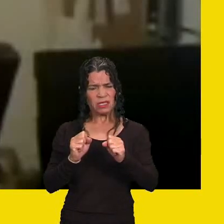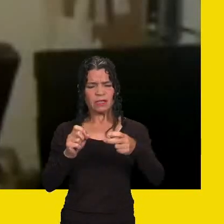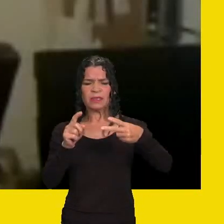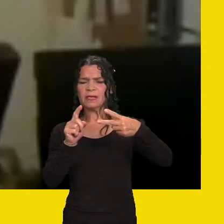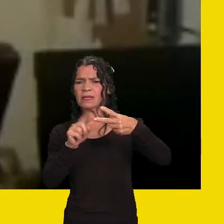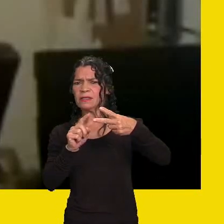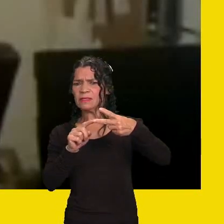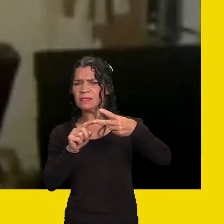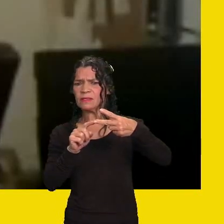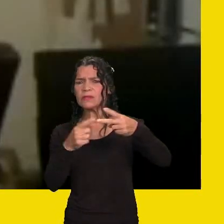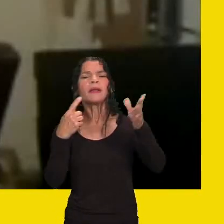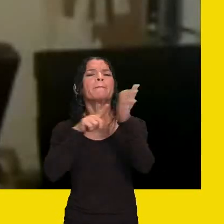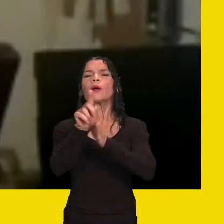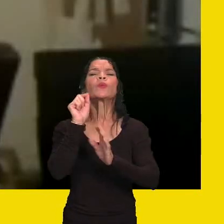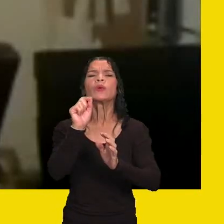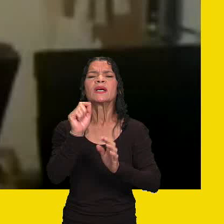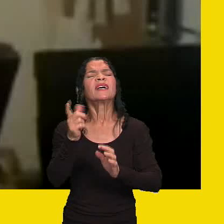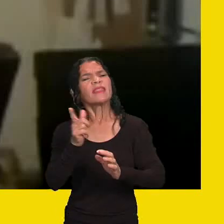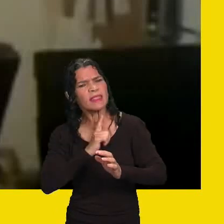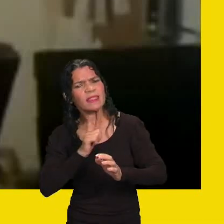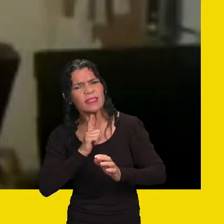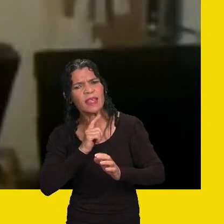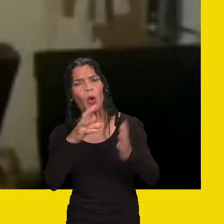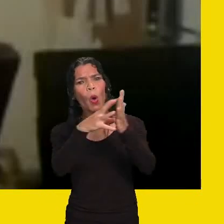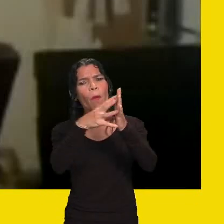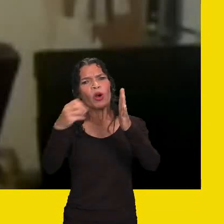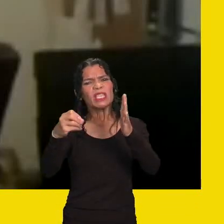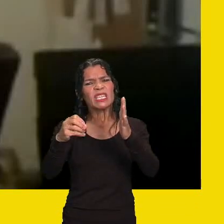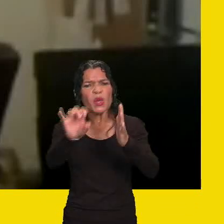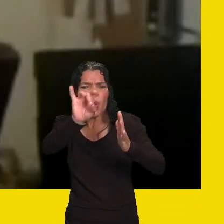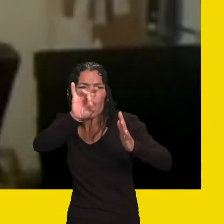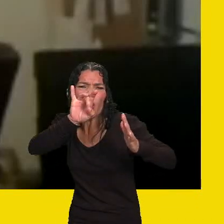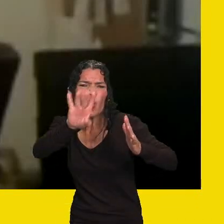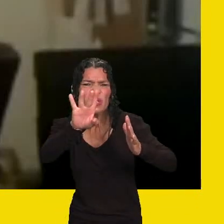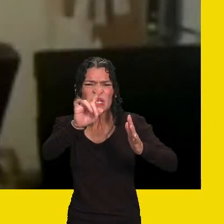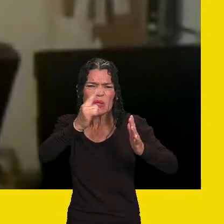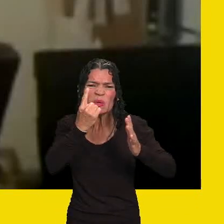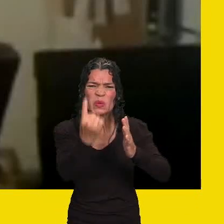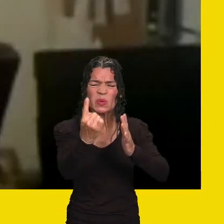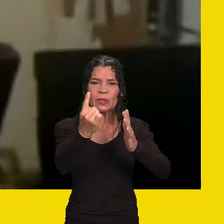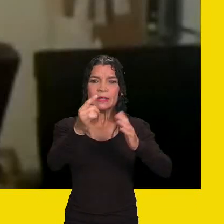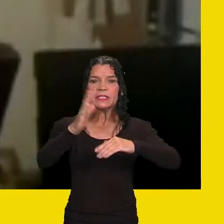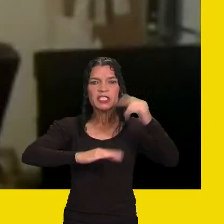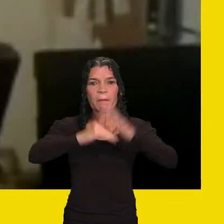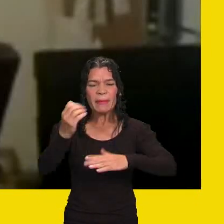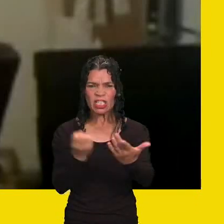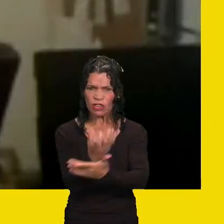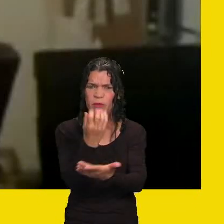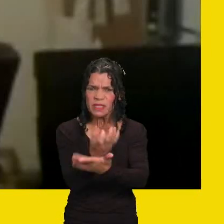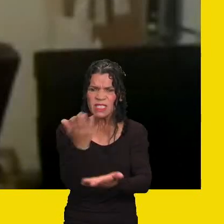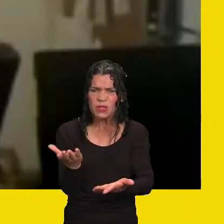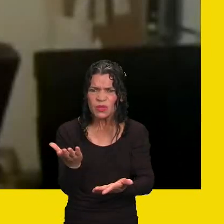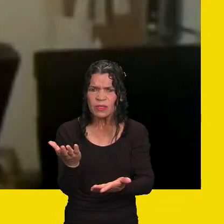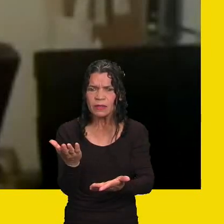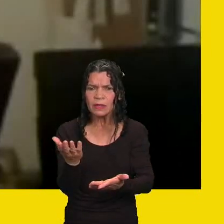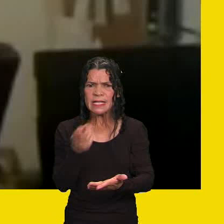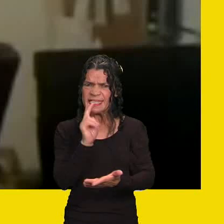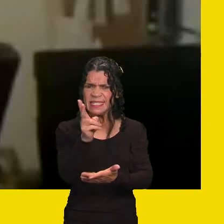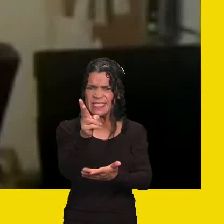O outro questionamento é: existe um modelo único de prática alfabetizadora?